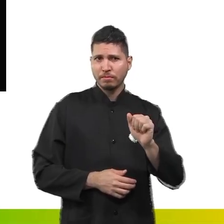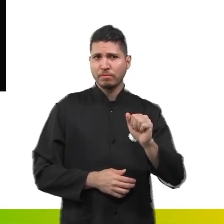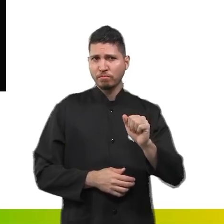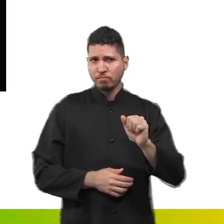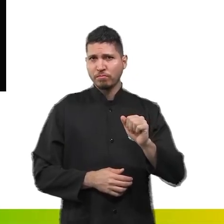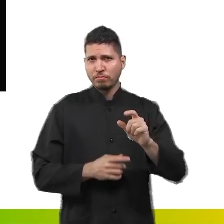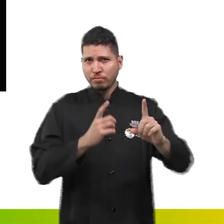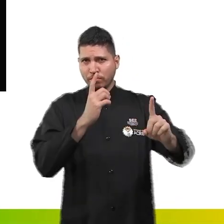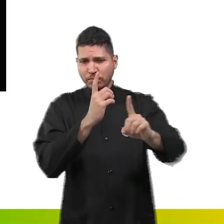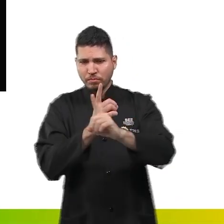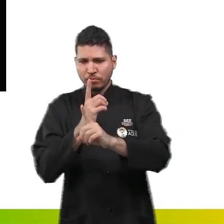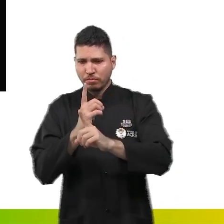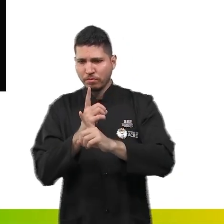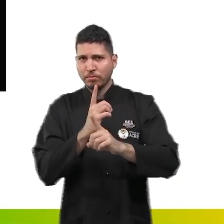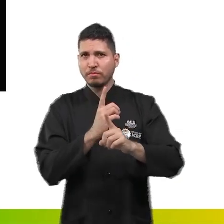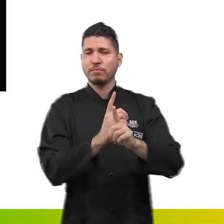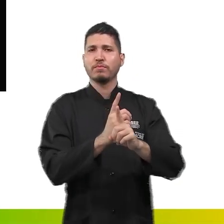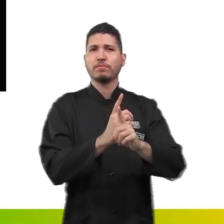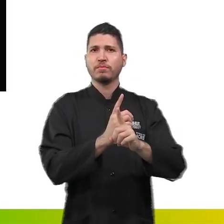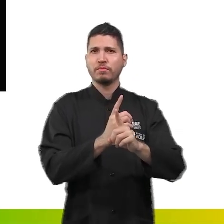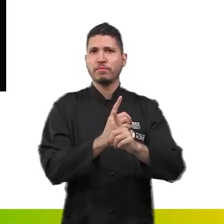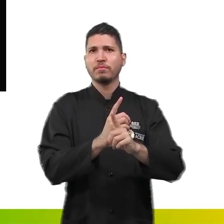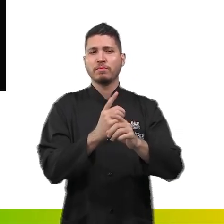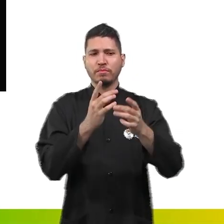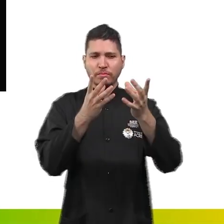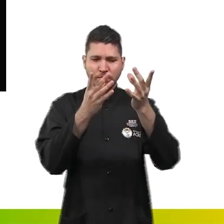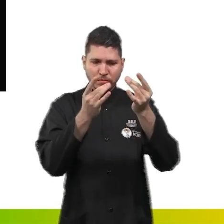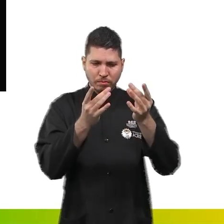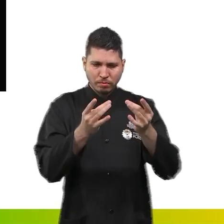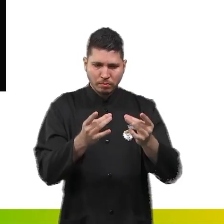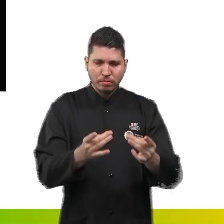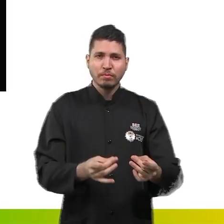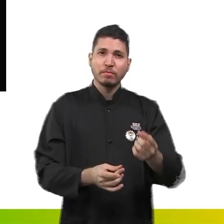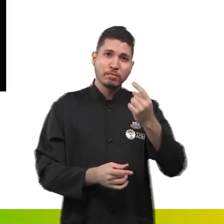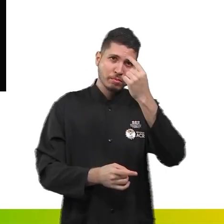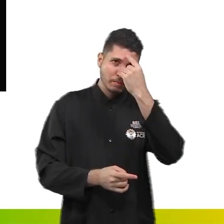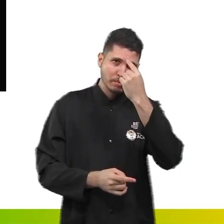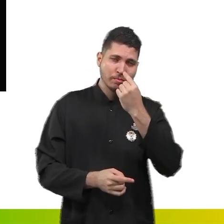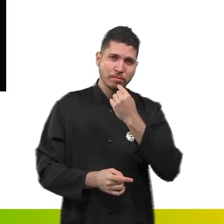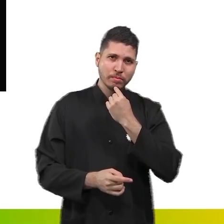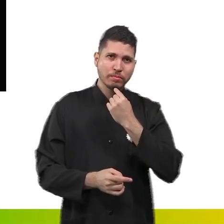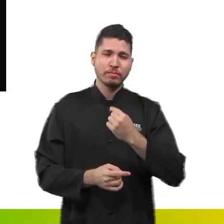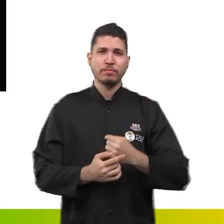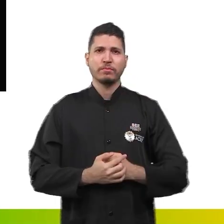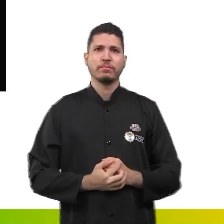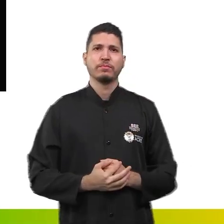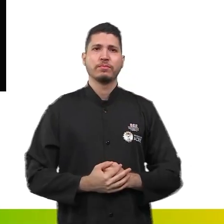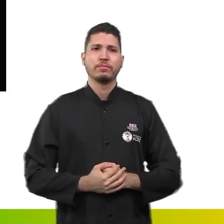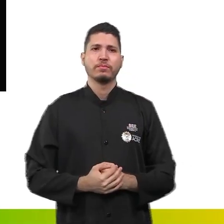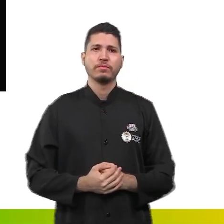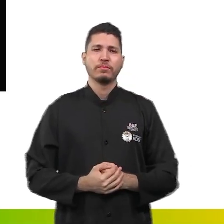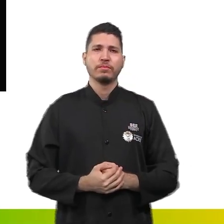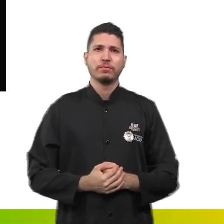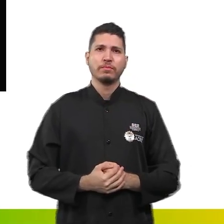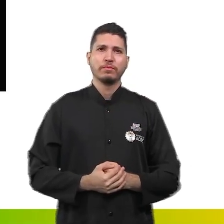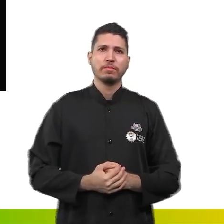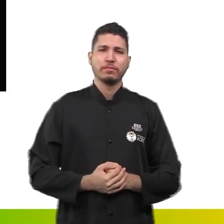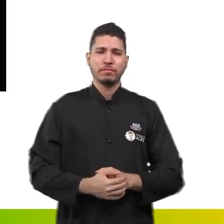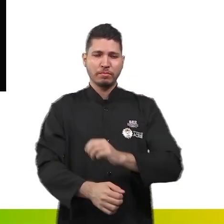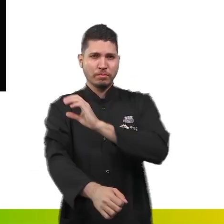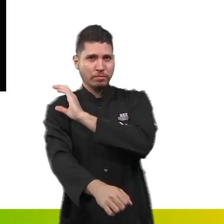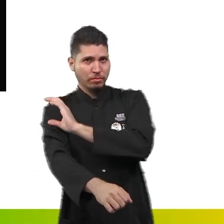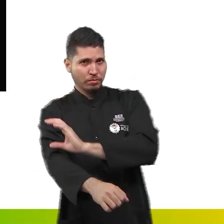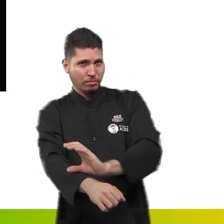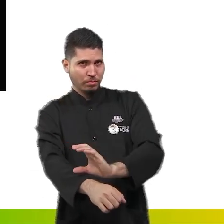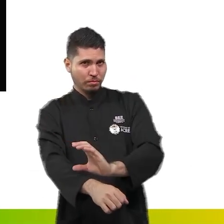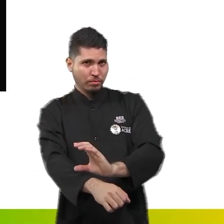identificar toda uma cultura envolvida nessas imagens. Então, essa cultura corporal,